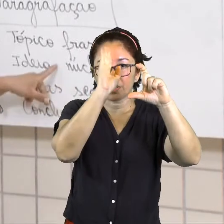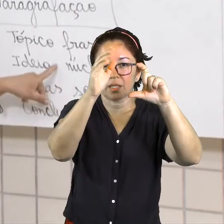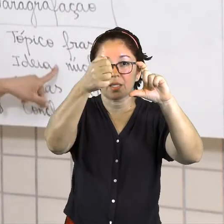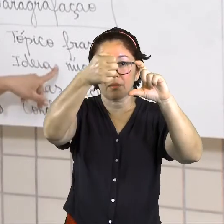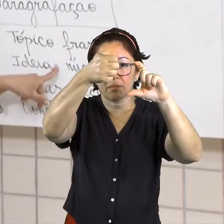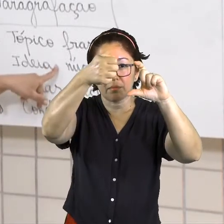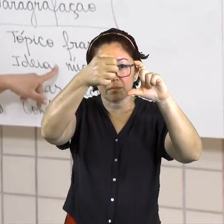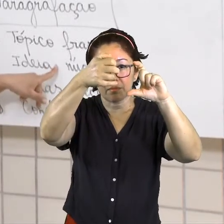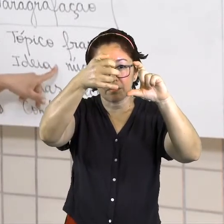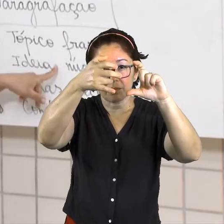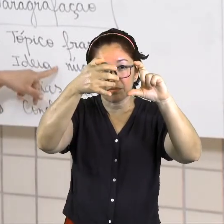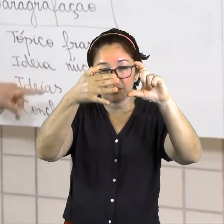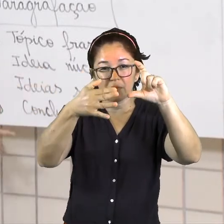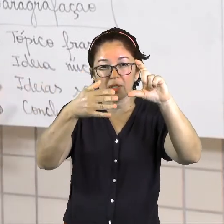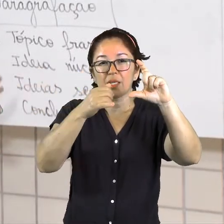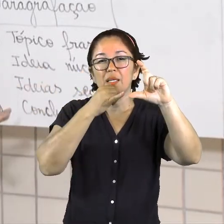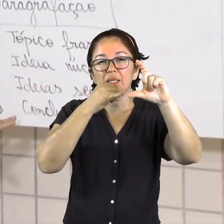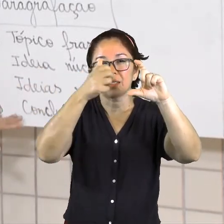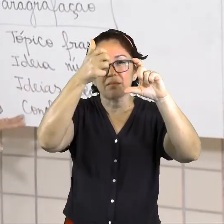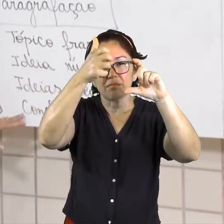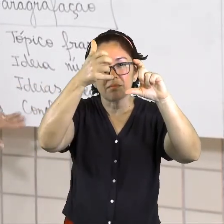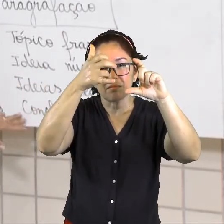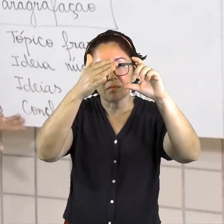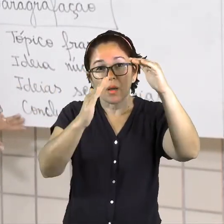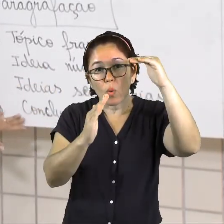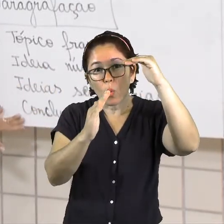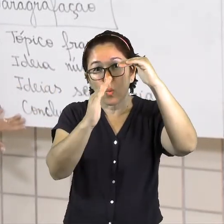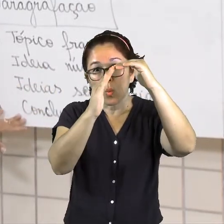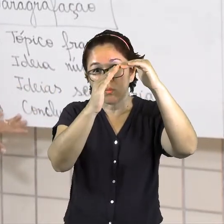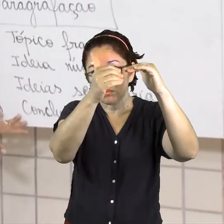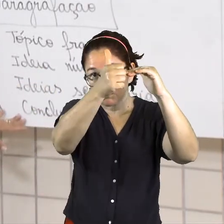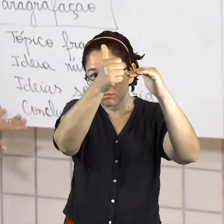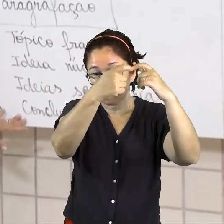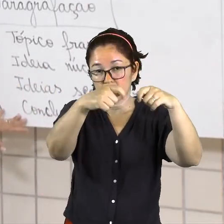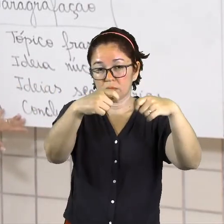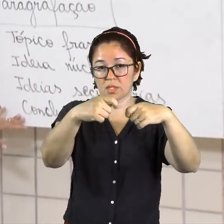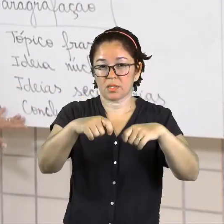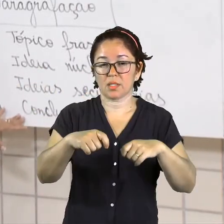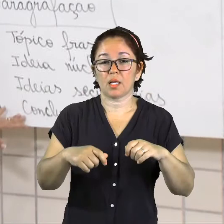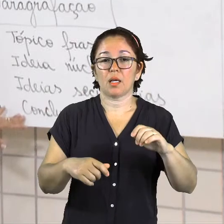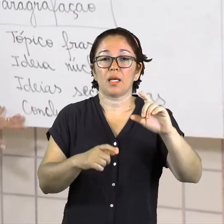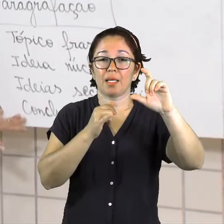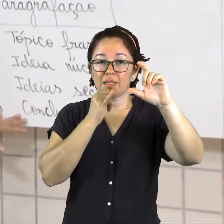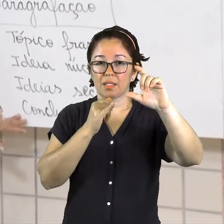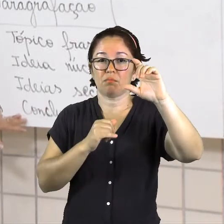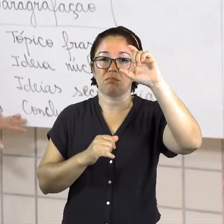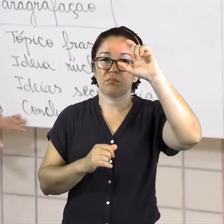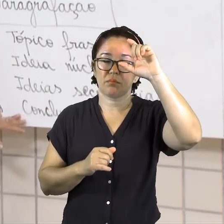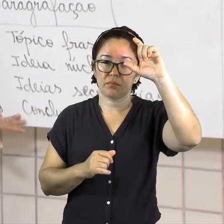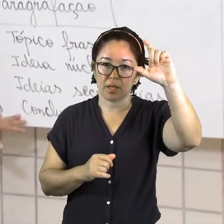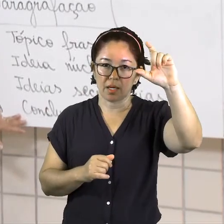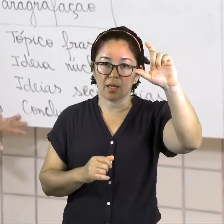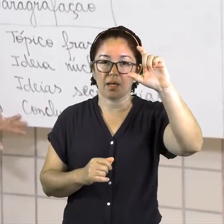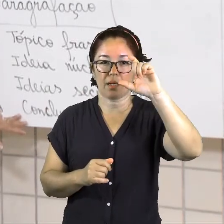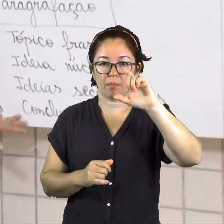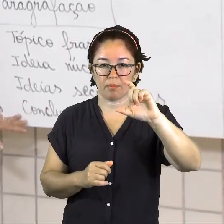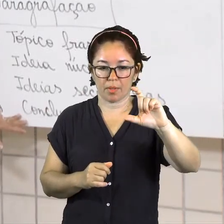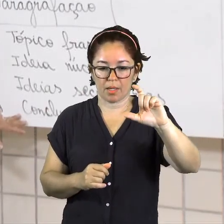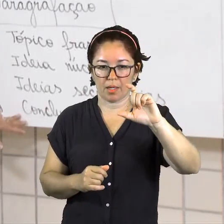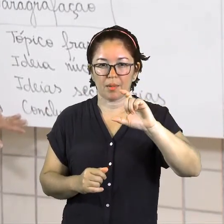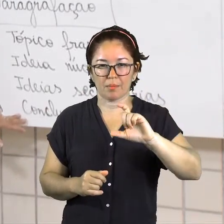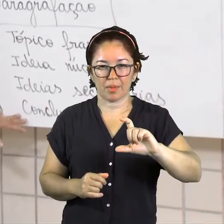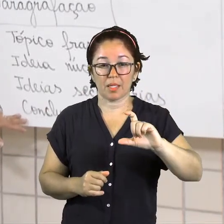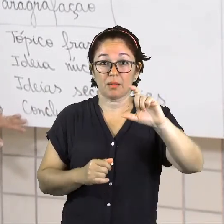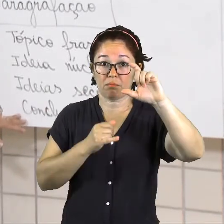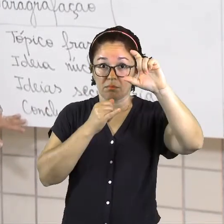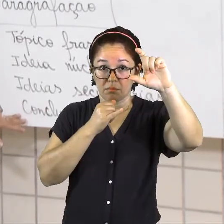para sustentar essa ideia núcleo. Também tem a conclusão. Ah, professora, mas a conclusão é no final do texto? Sim, quando você faz um